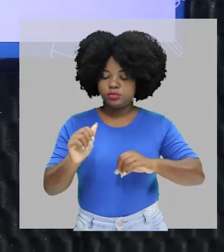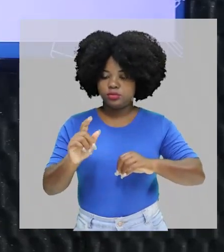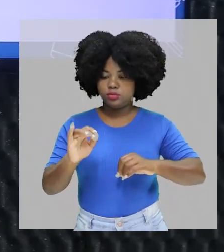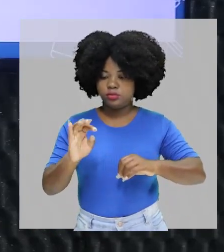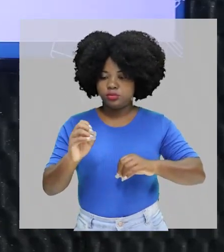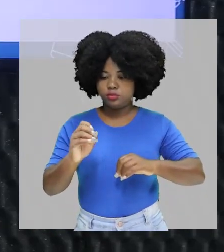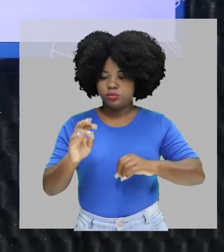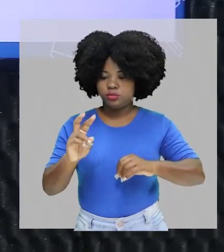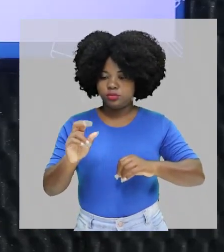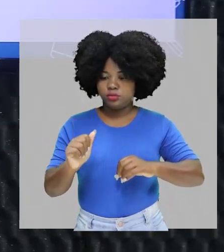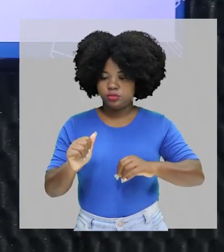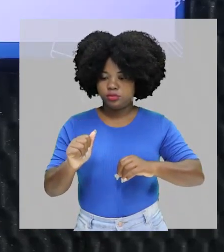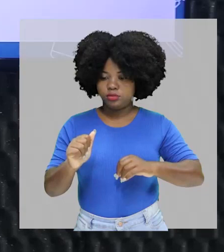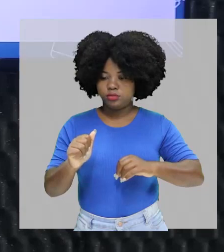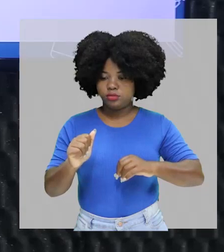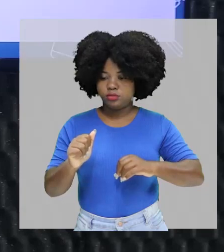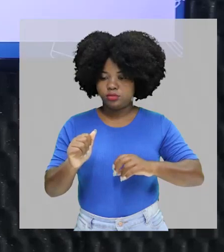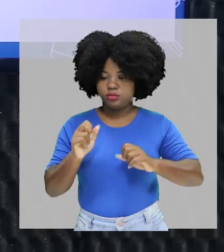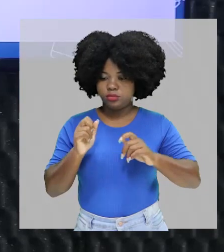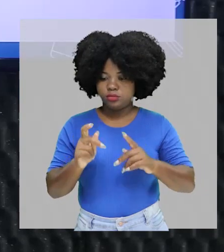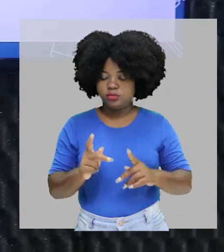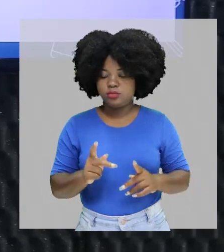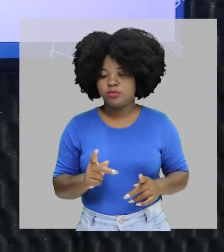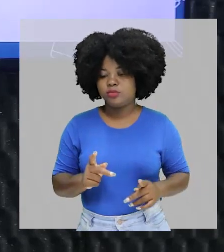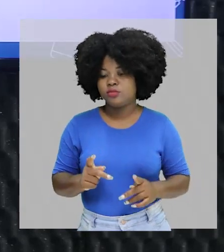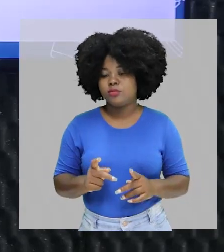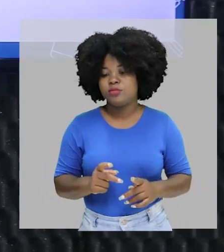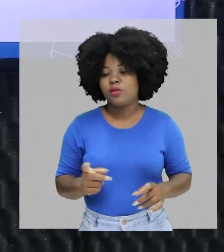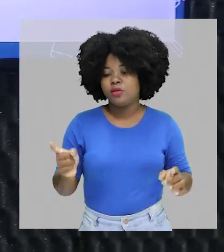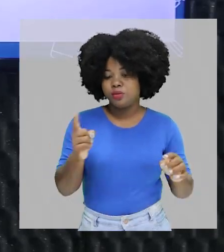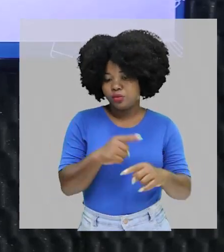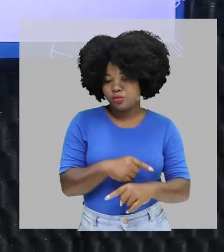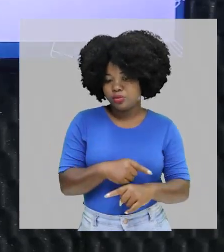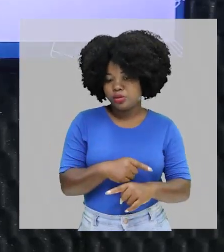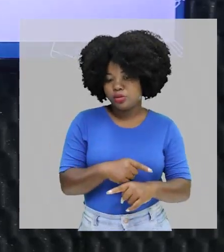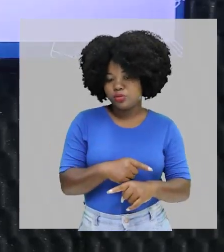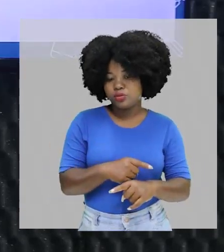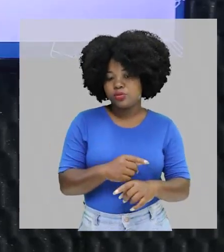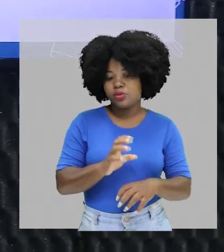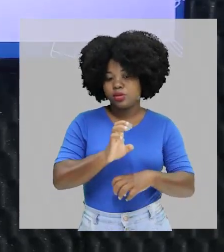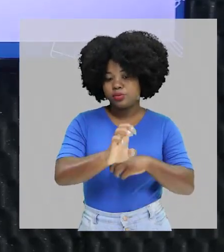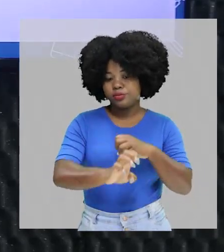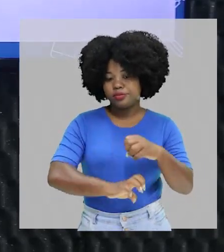radioativa, certo? O pósitron, na verdade, é o contrário do elétron.